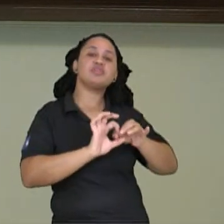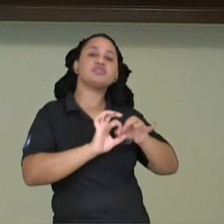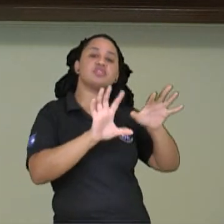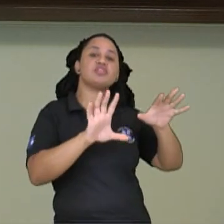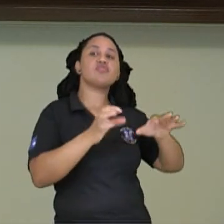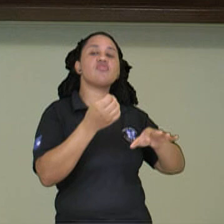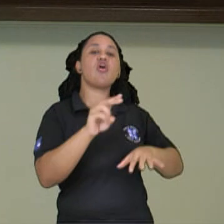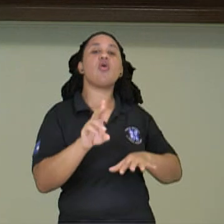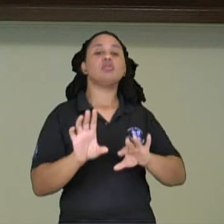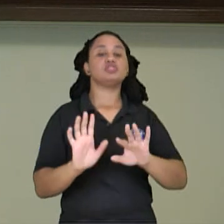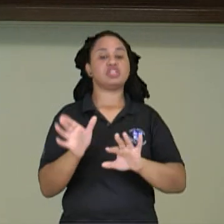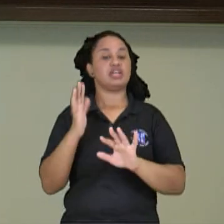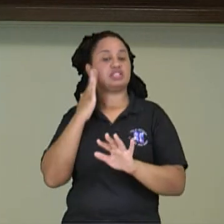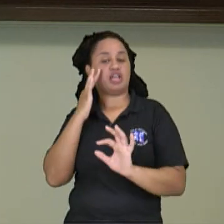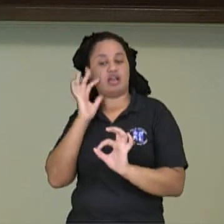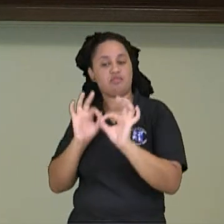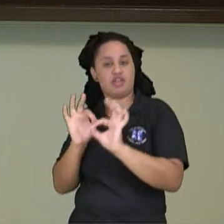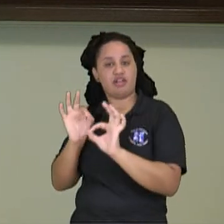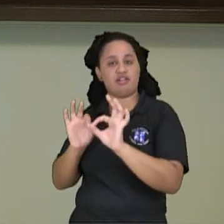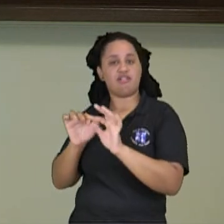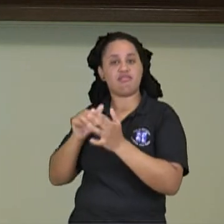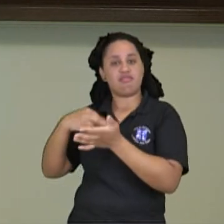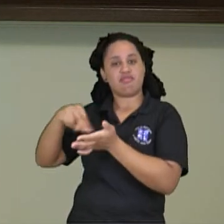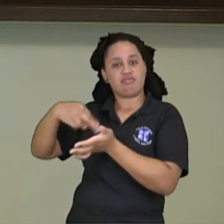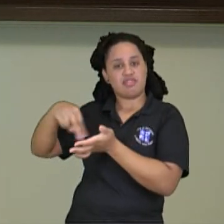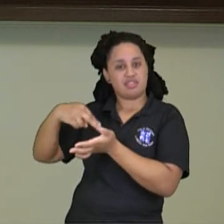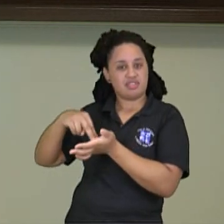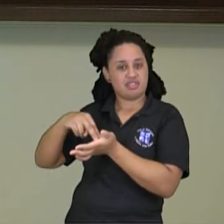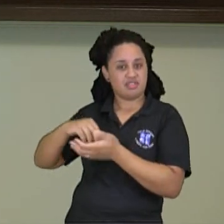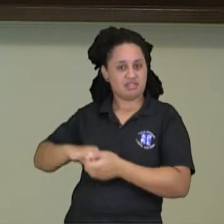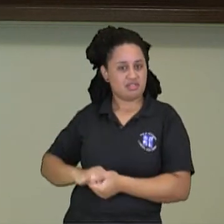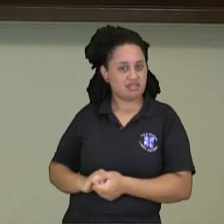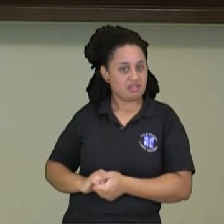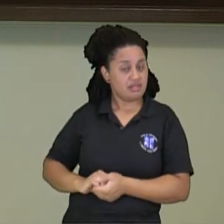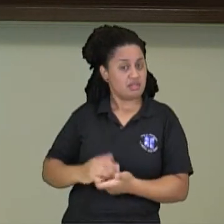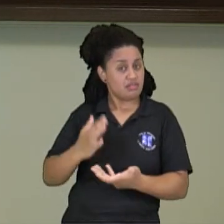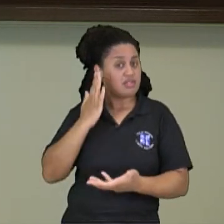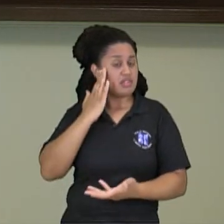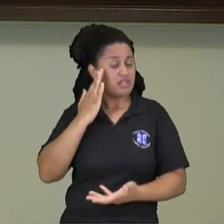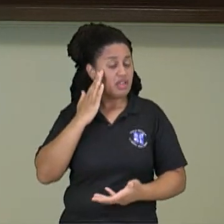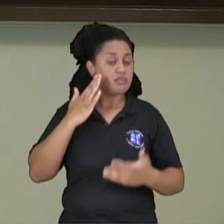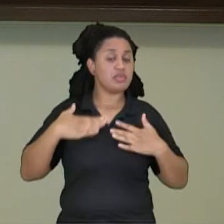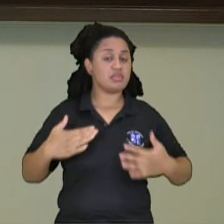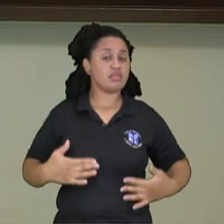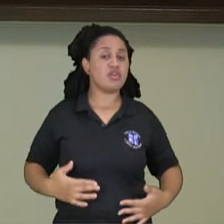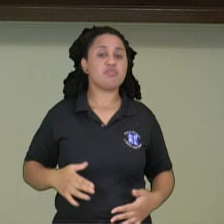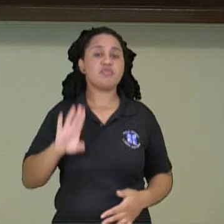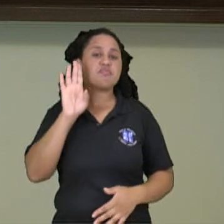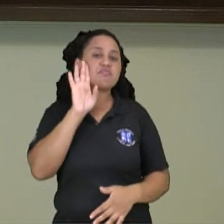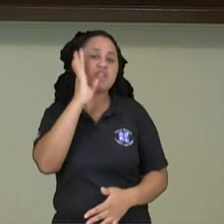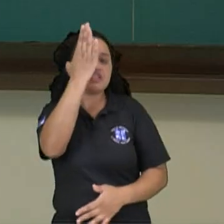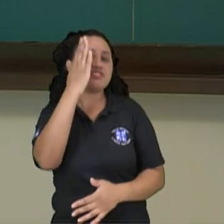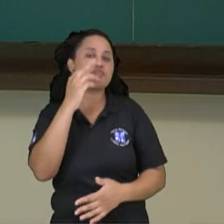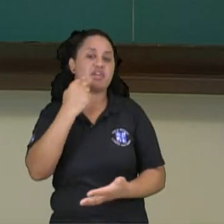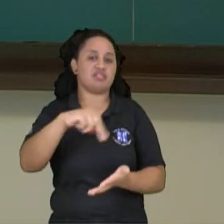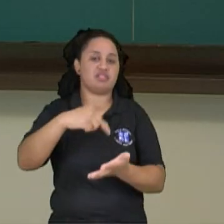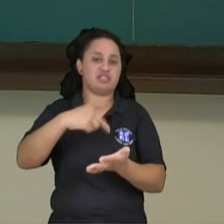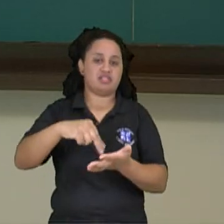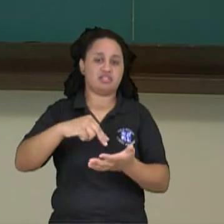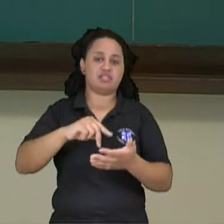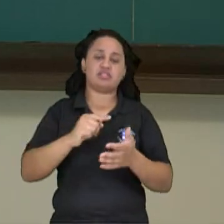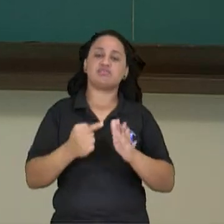de coreografia? Pois saiba que o corpo é o elemento principal na dança, Ele